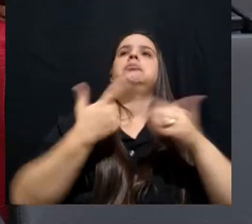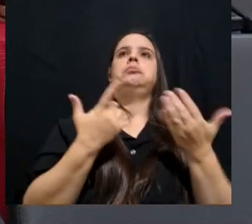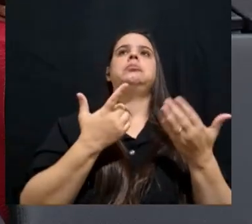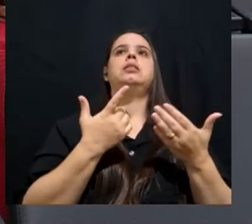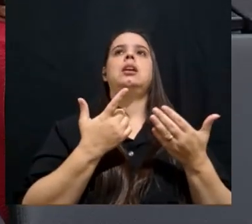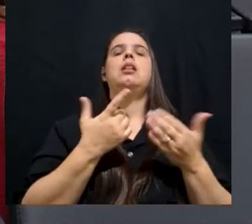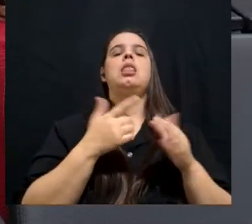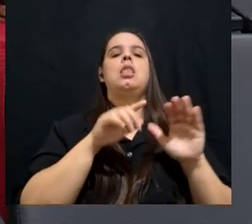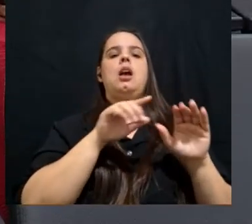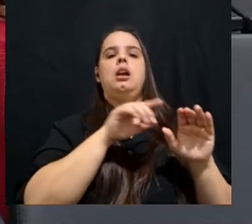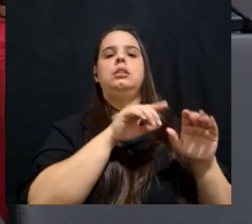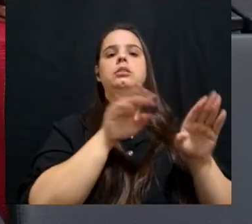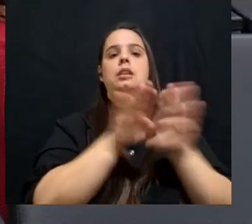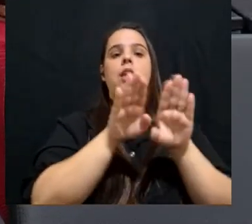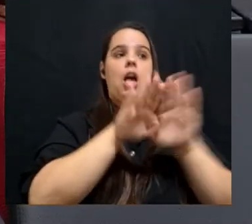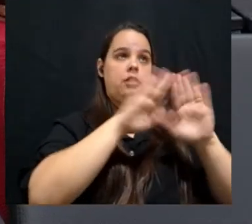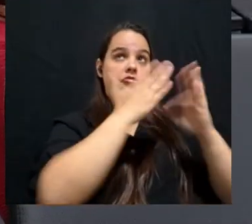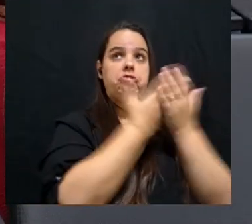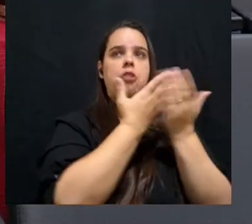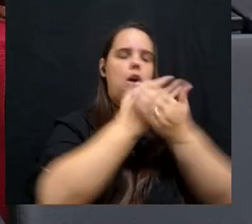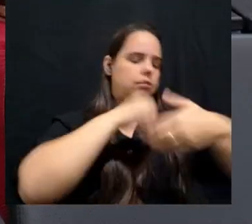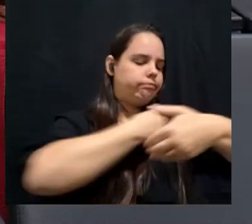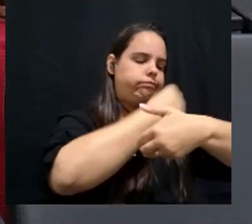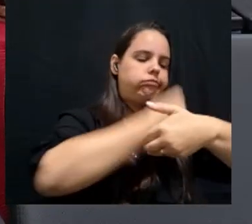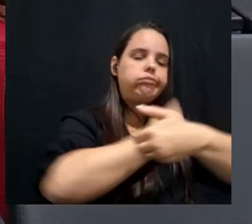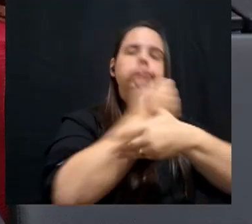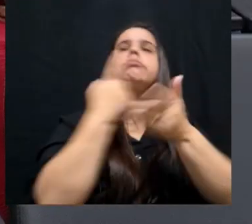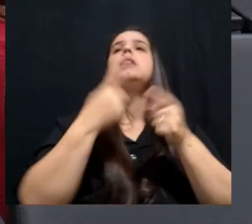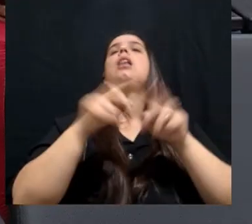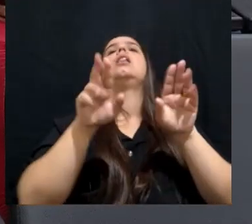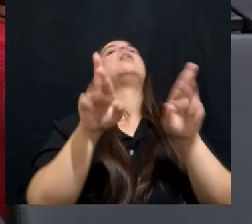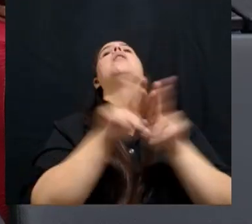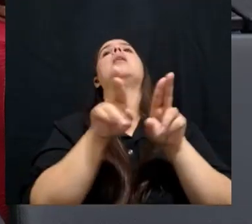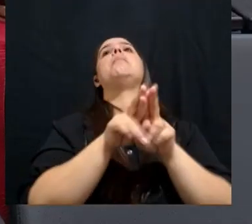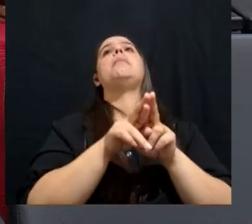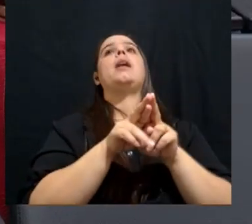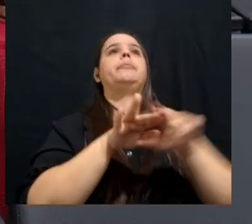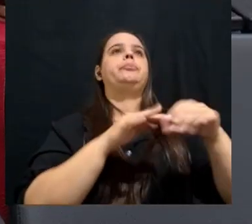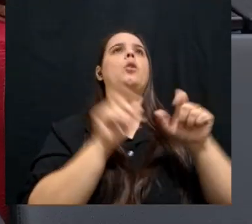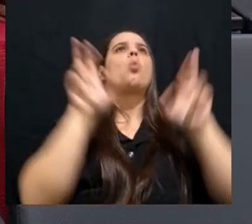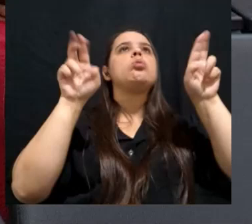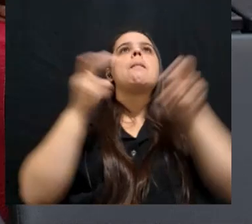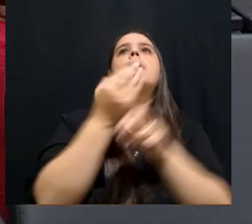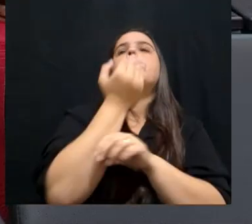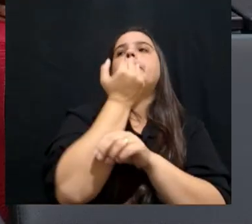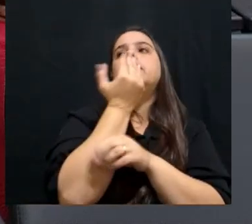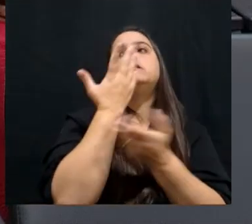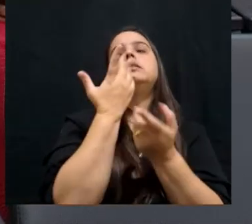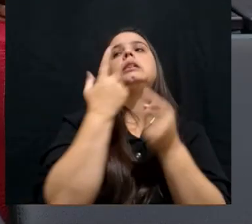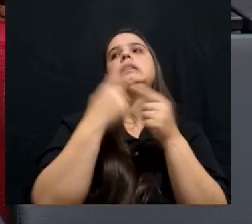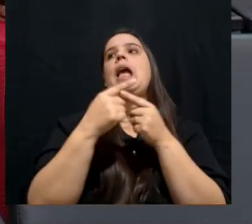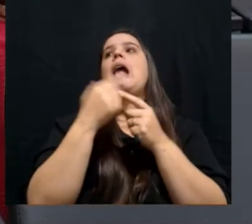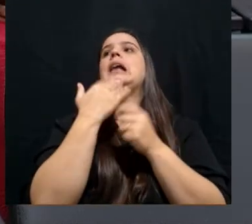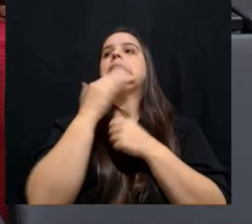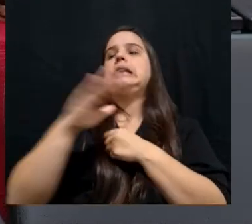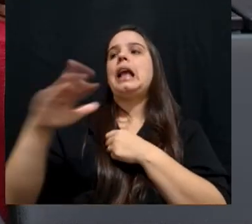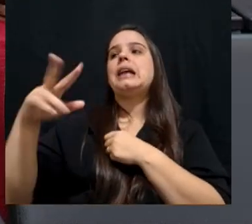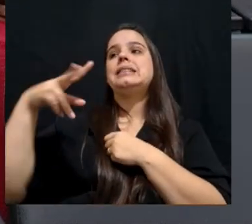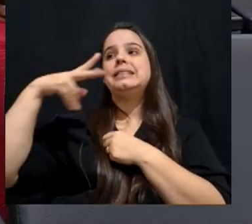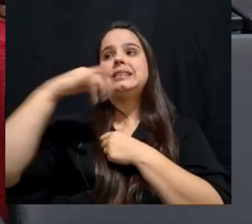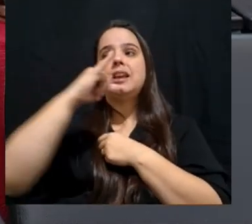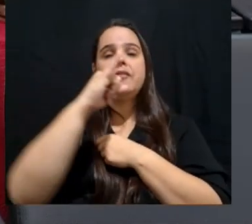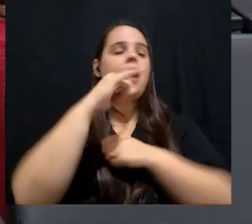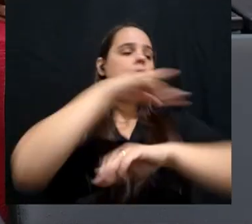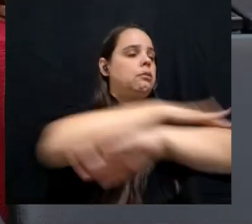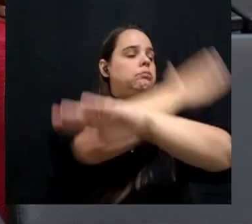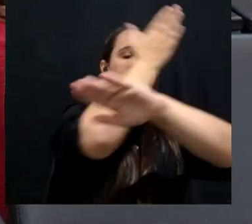né, principalmente no que diz respeito também à alimentação, né, muitas crianças vão até para a escola no período integral